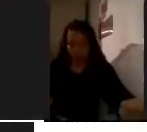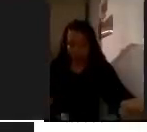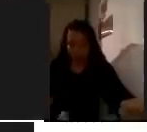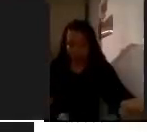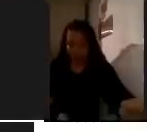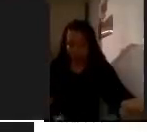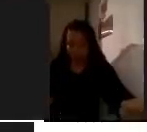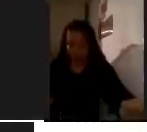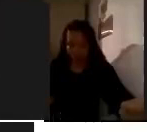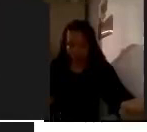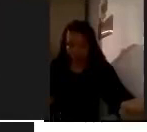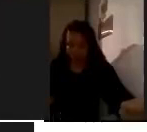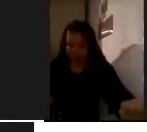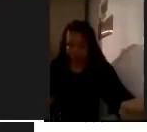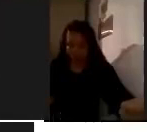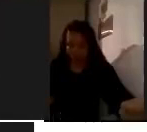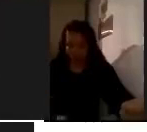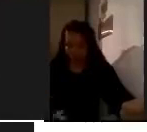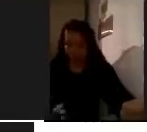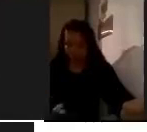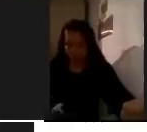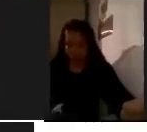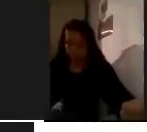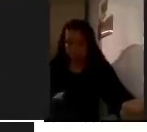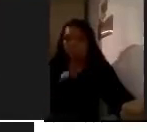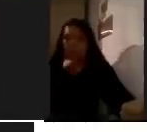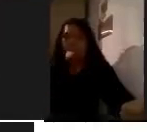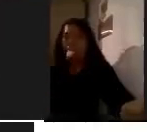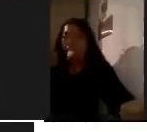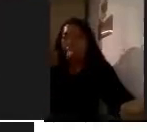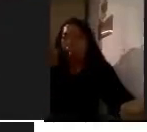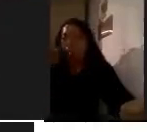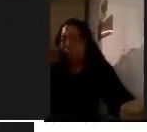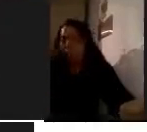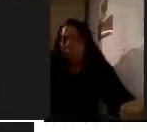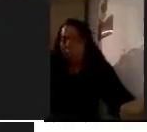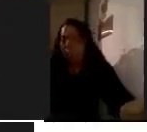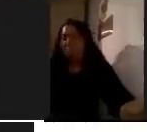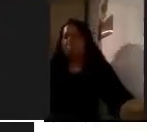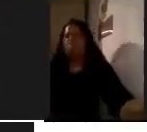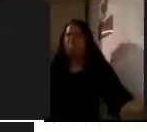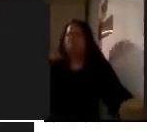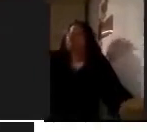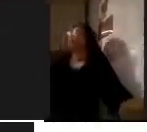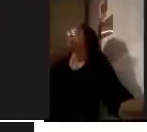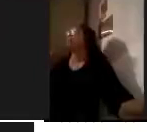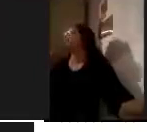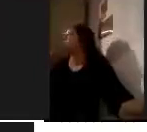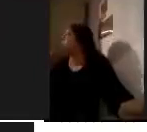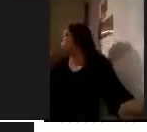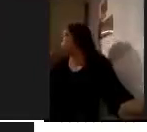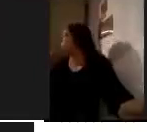Então, quando a gente fala de um bebê prematuro, né, a gente está falando não de uma